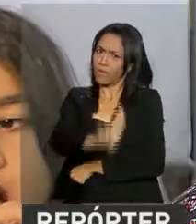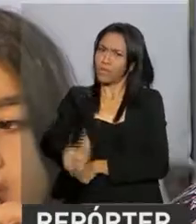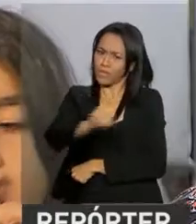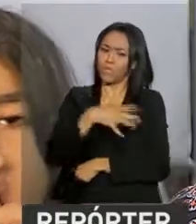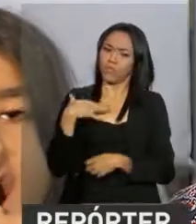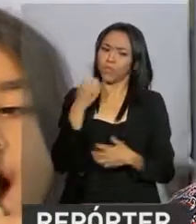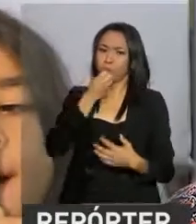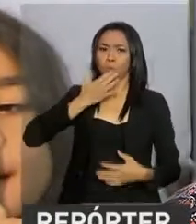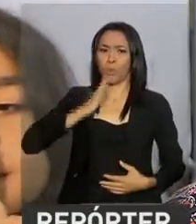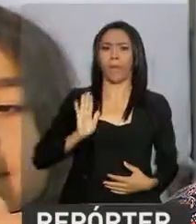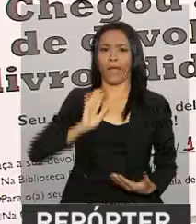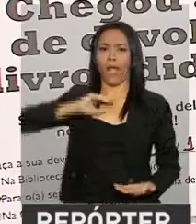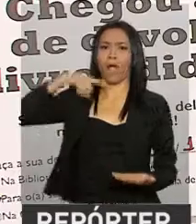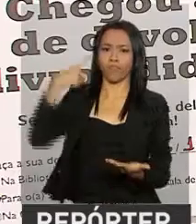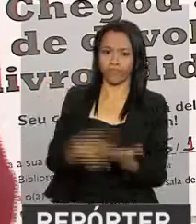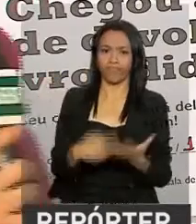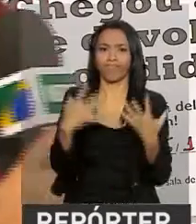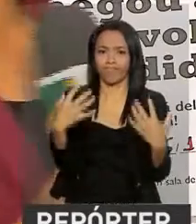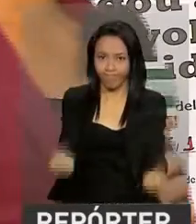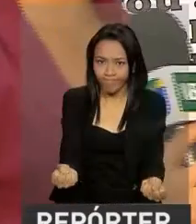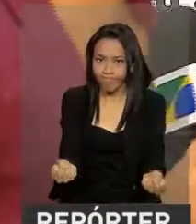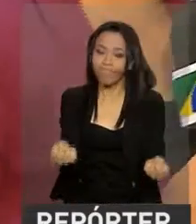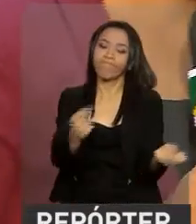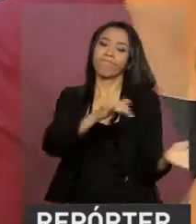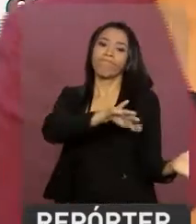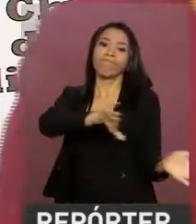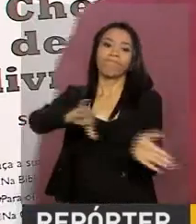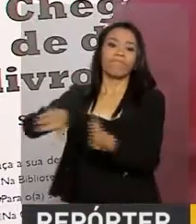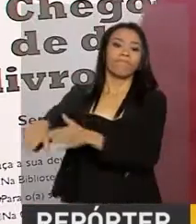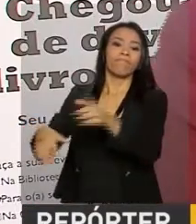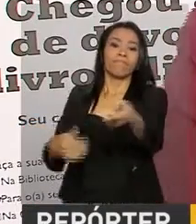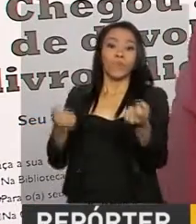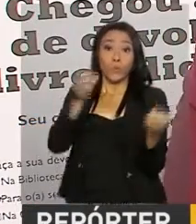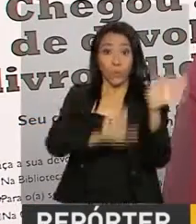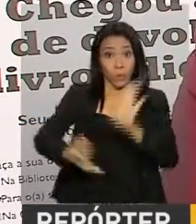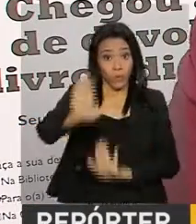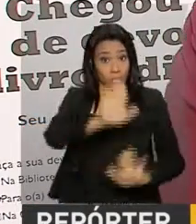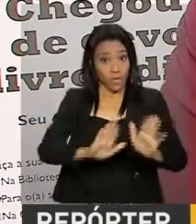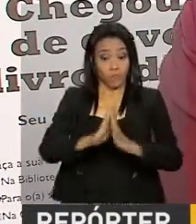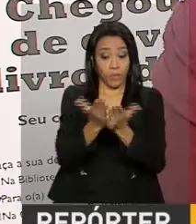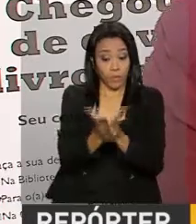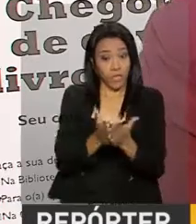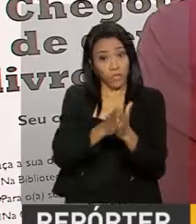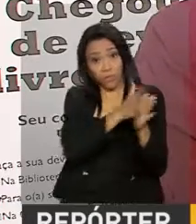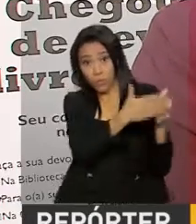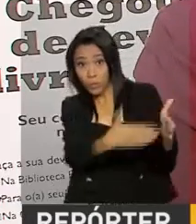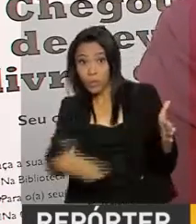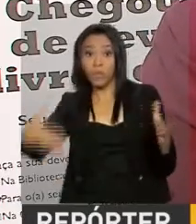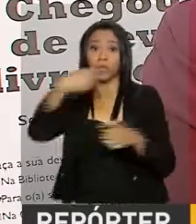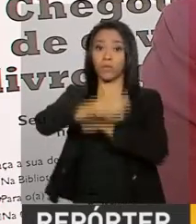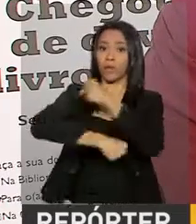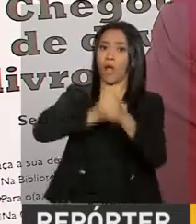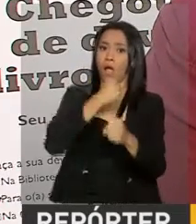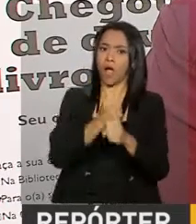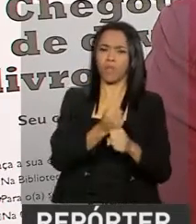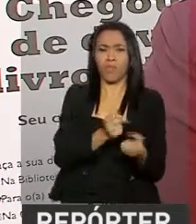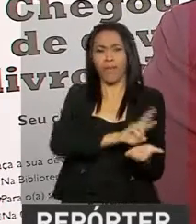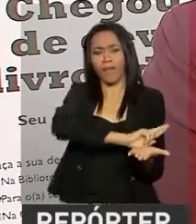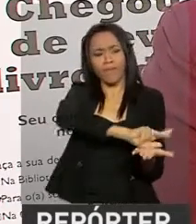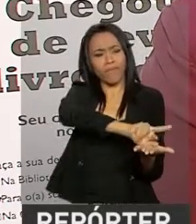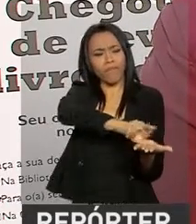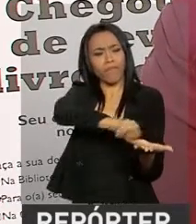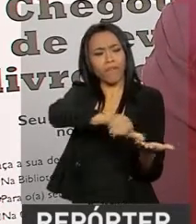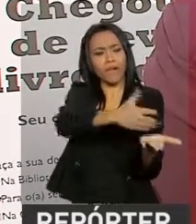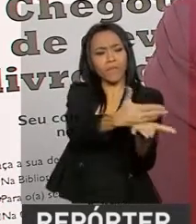de conservar o livro o cuidado com o livro didático durante o ano é importante porque grande parte das obras didáticas